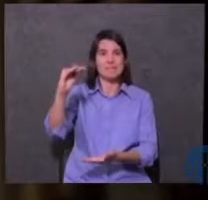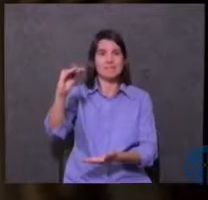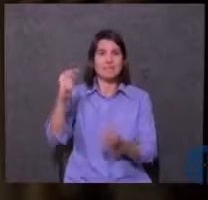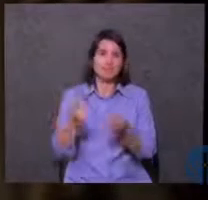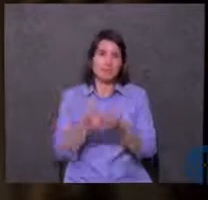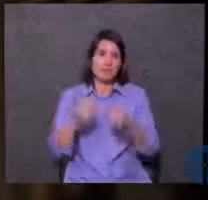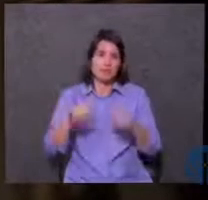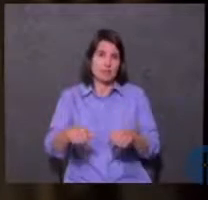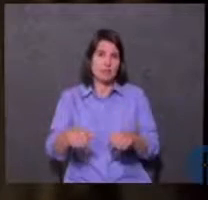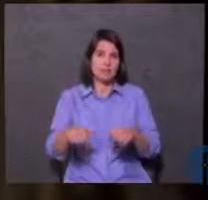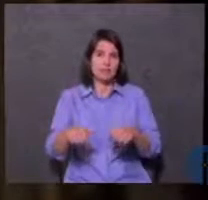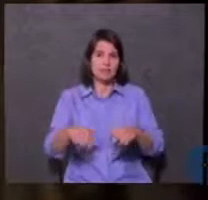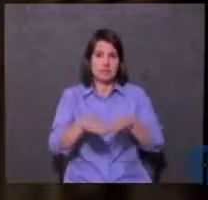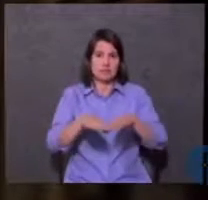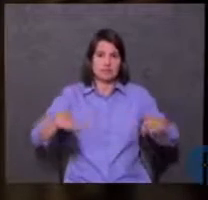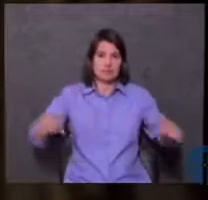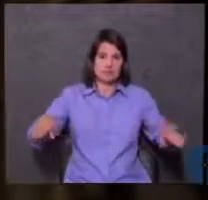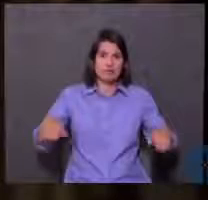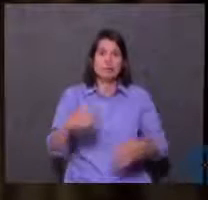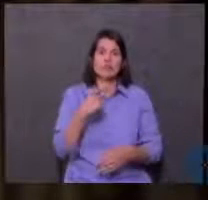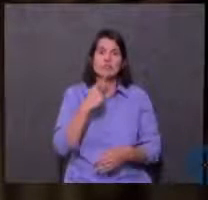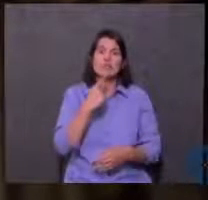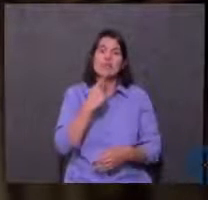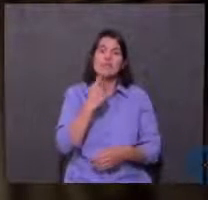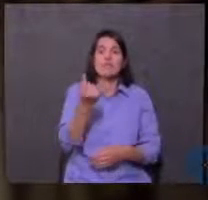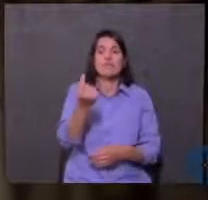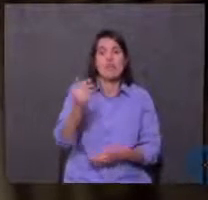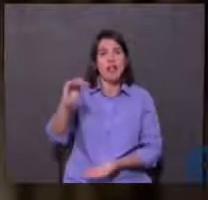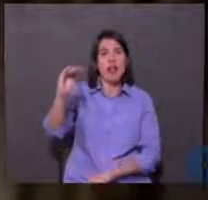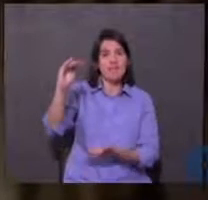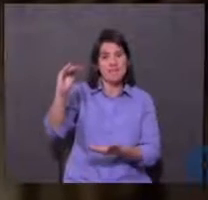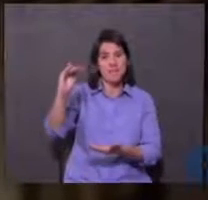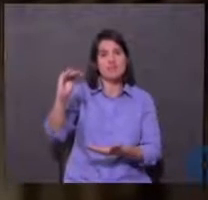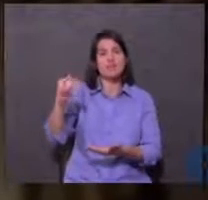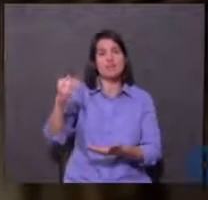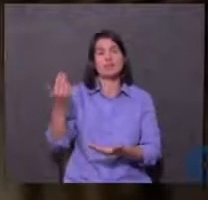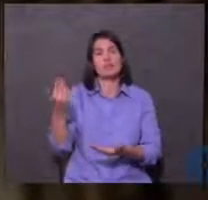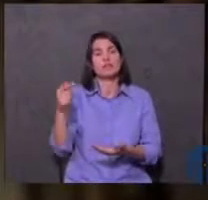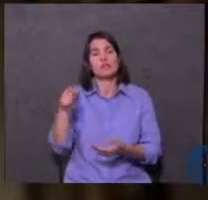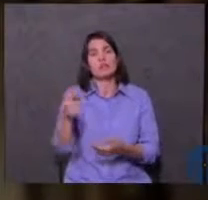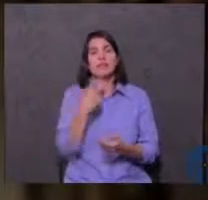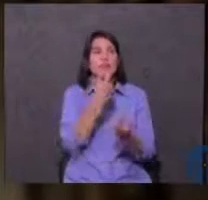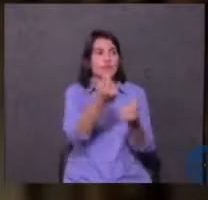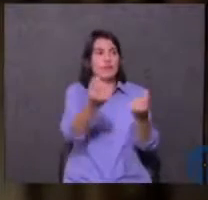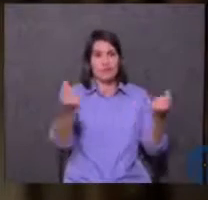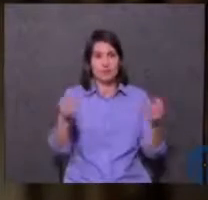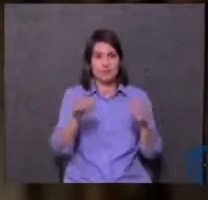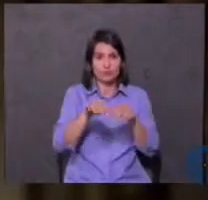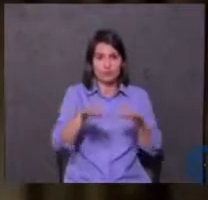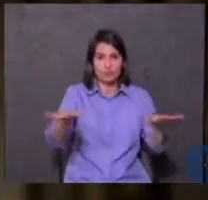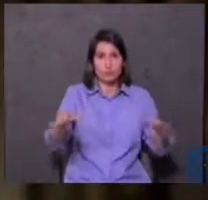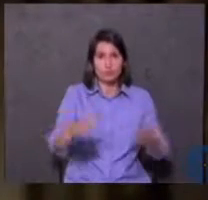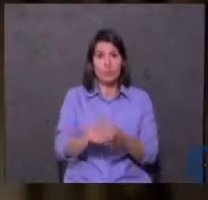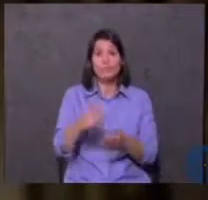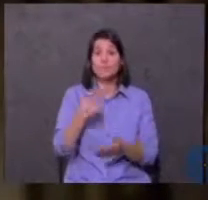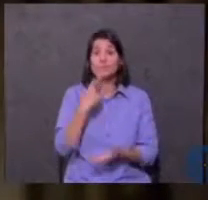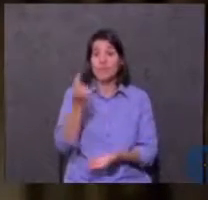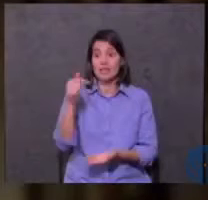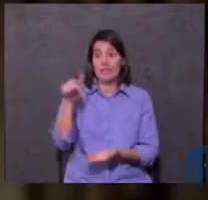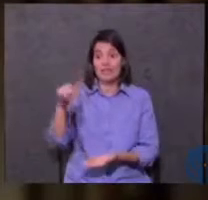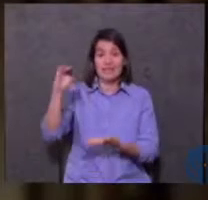da capelinha. A sua luz anuncia aquela luz primeira que brilhou por entre as